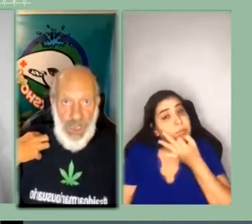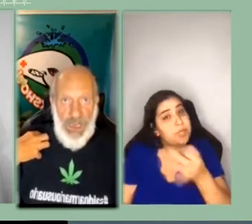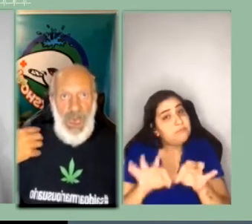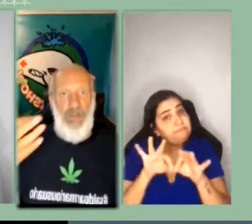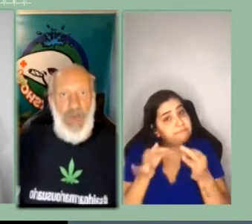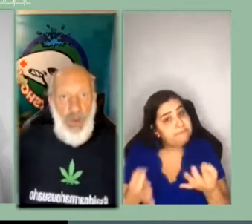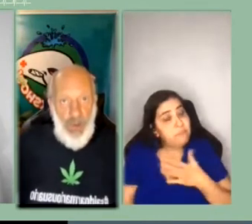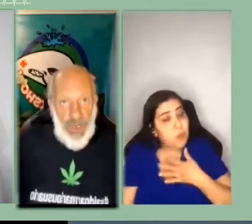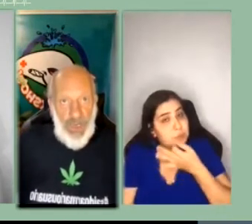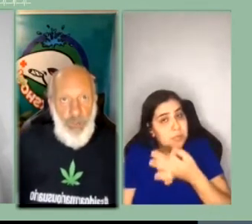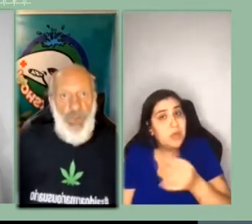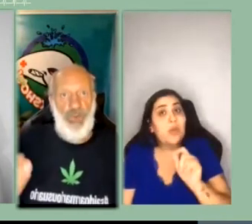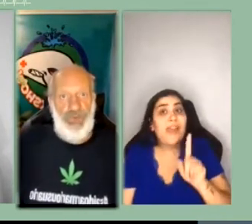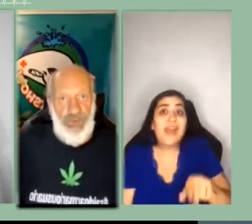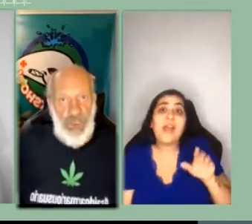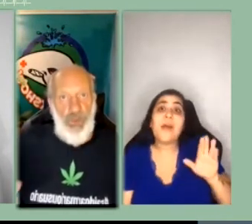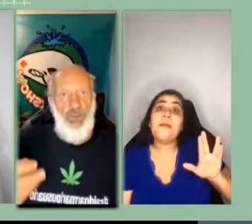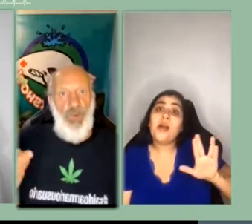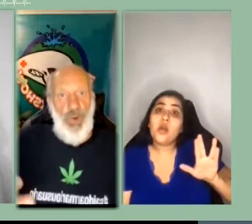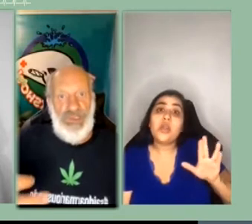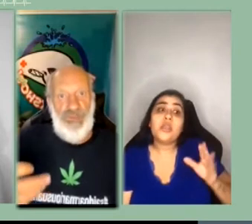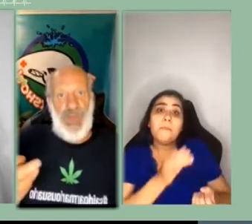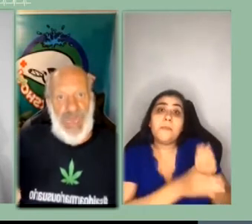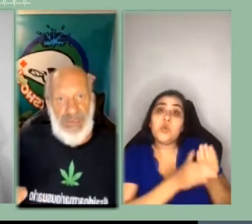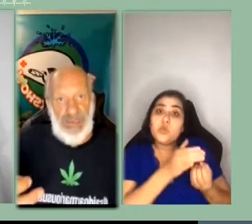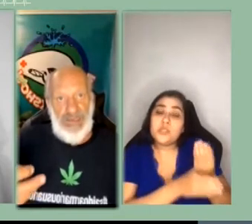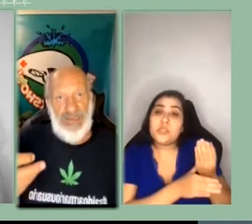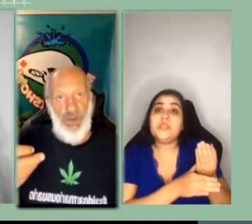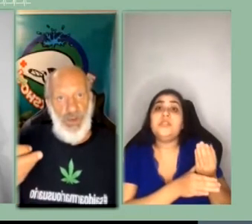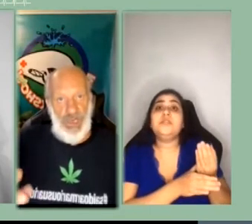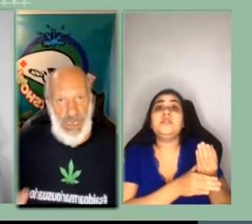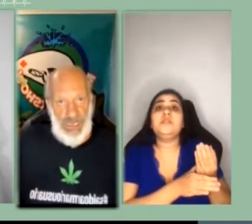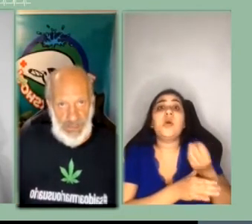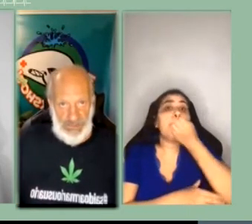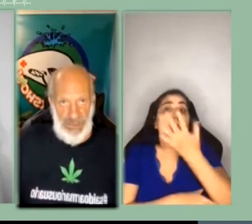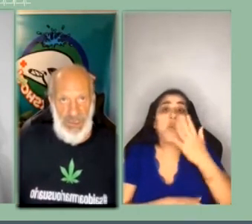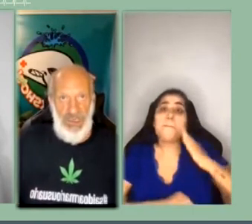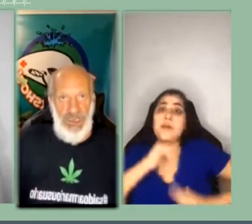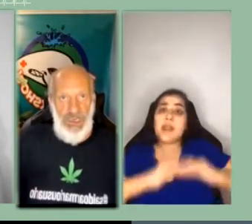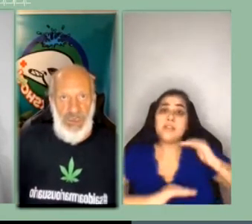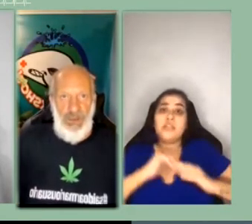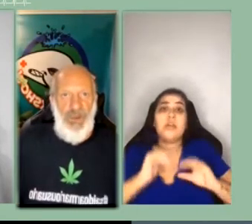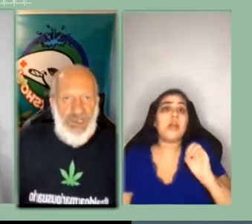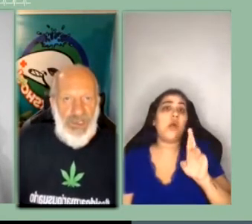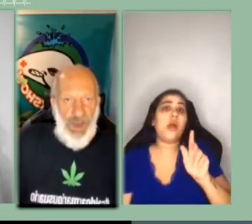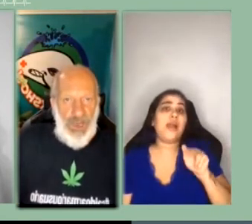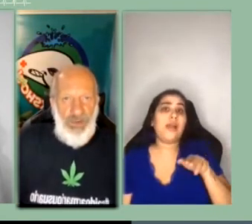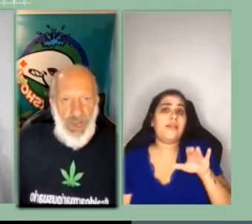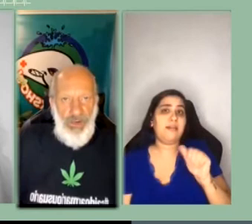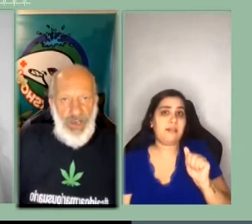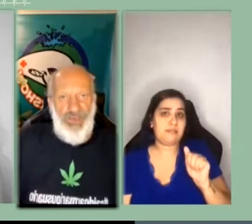é a maconha produzida com boas práticas orgânicas. Coisa que